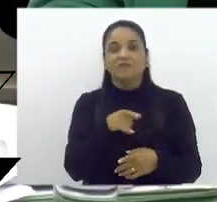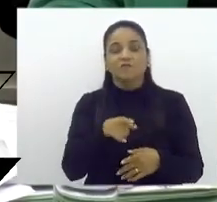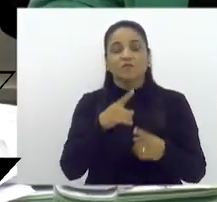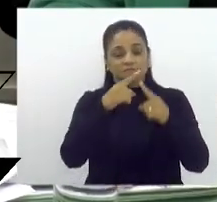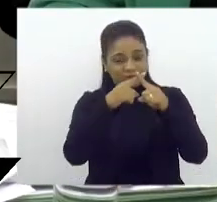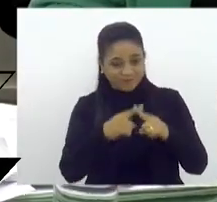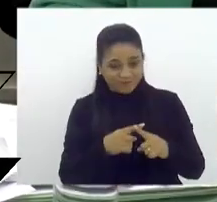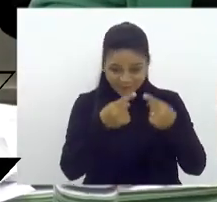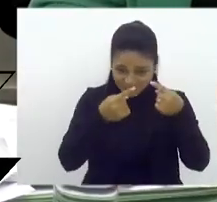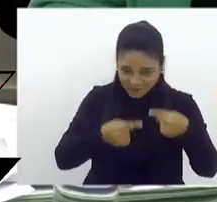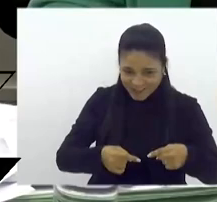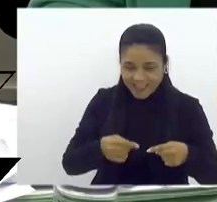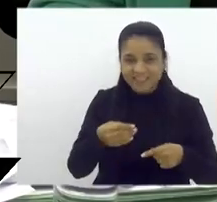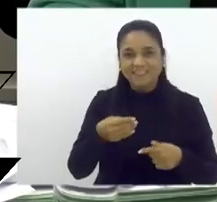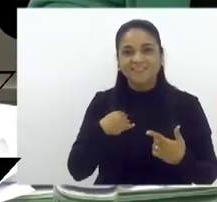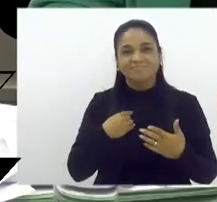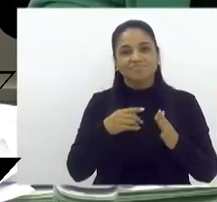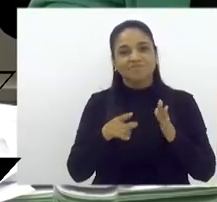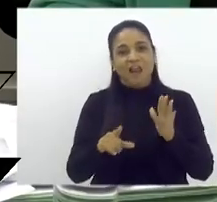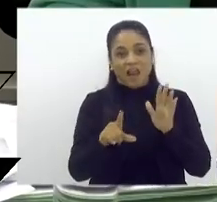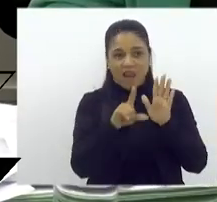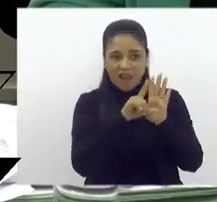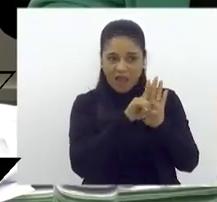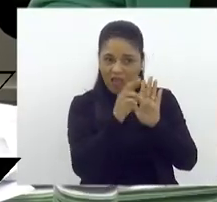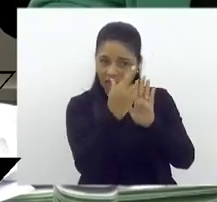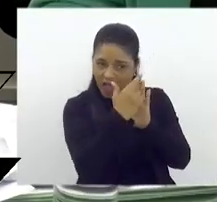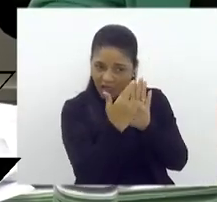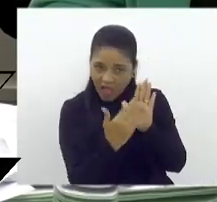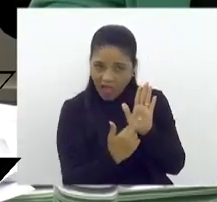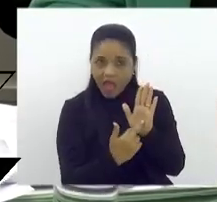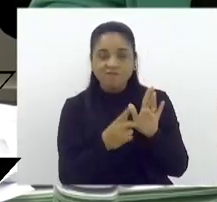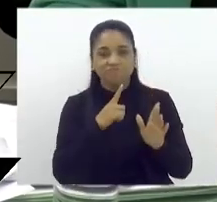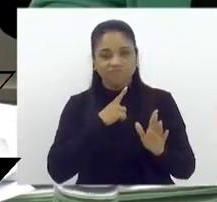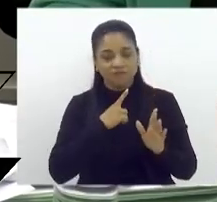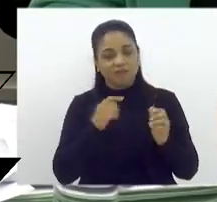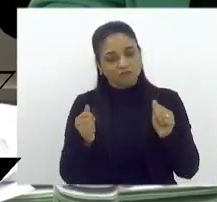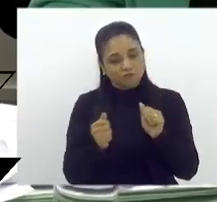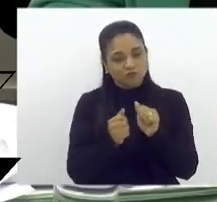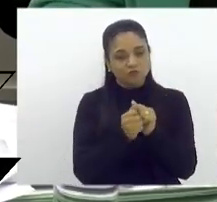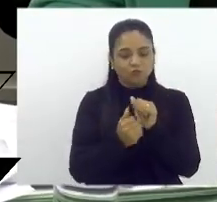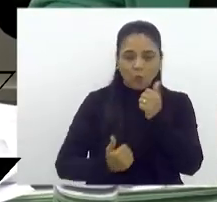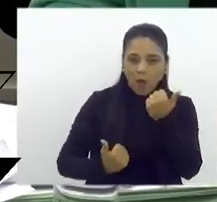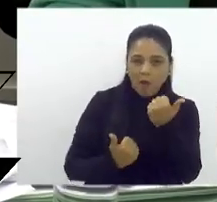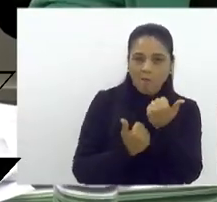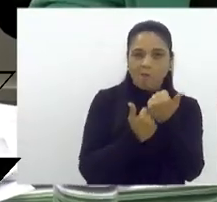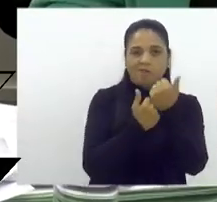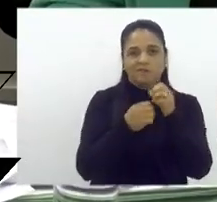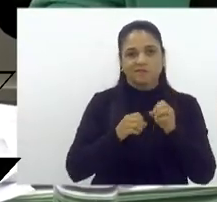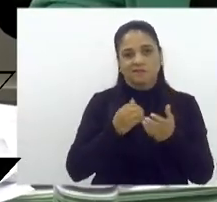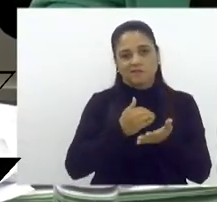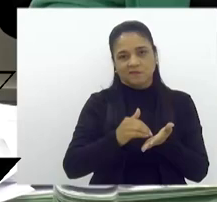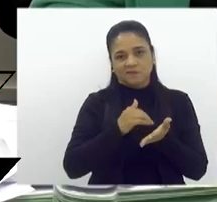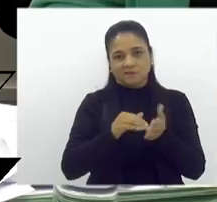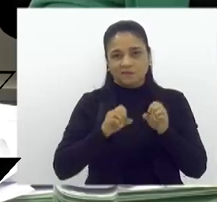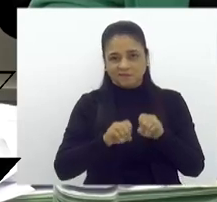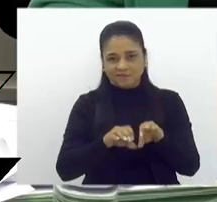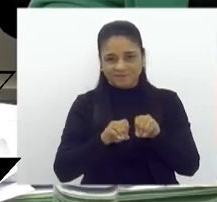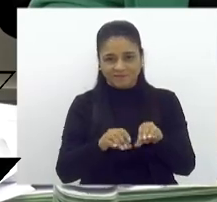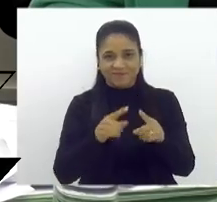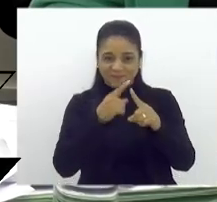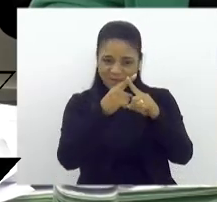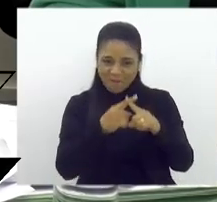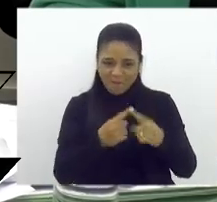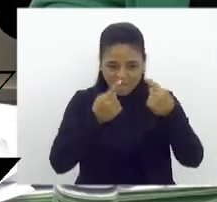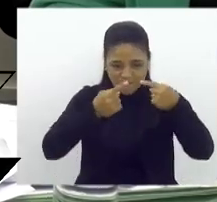e de uma forma legal, vou ver a forma correta de fazer, junto com o apoio da Secretaria de Educação, para a gente promover esse torneio. O